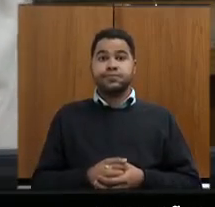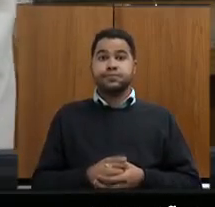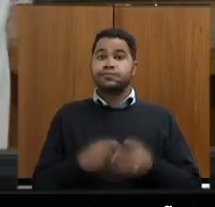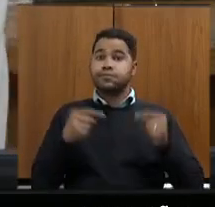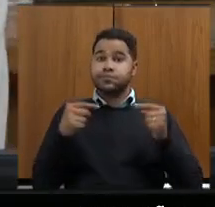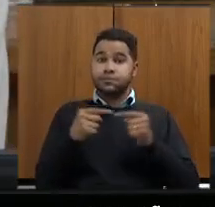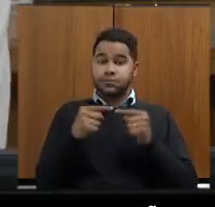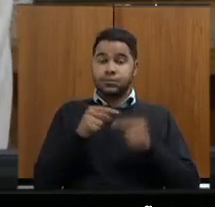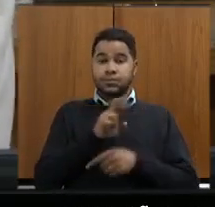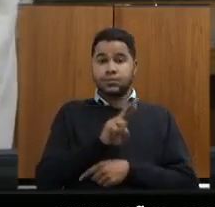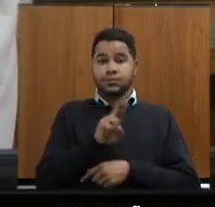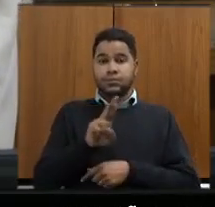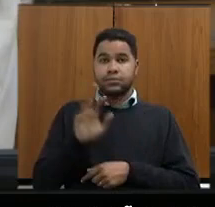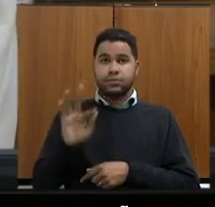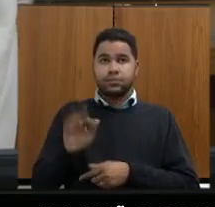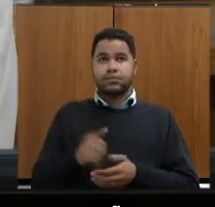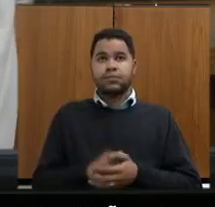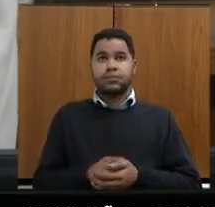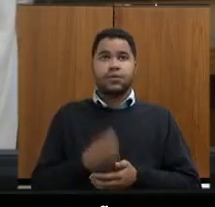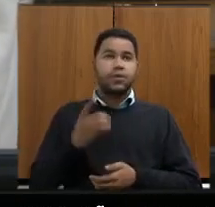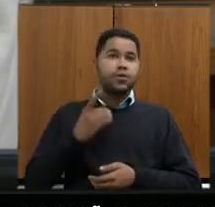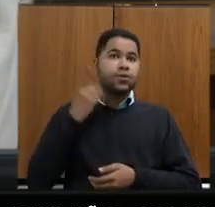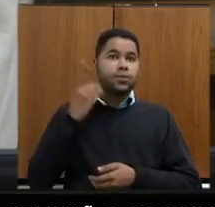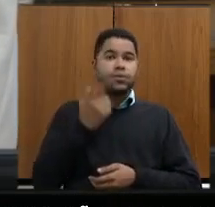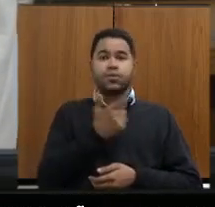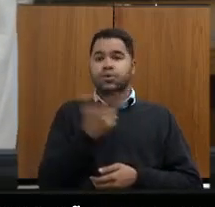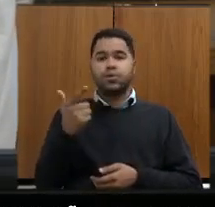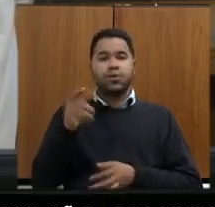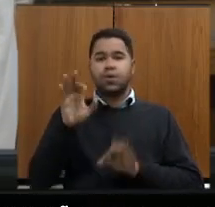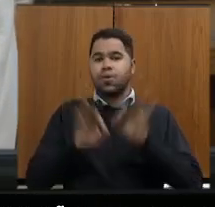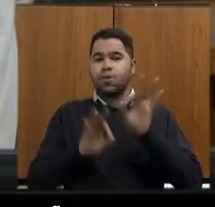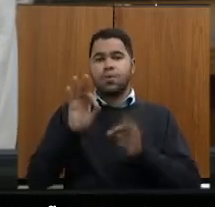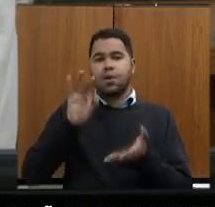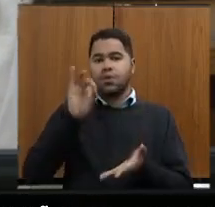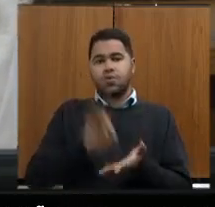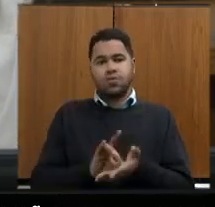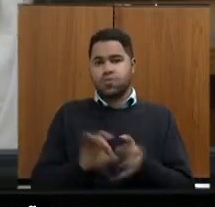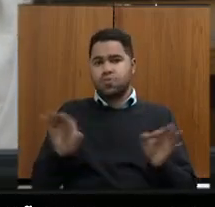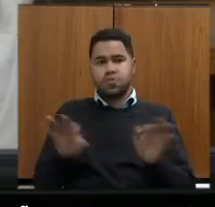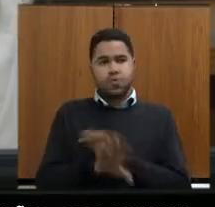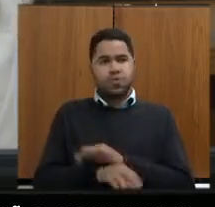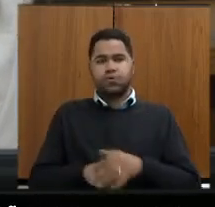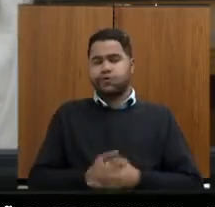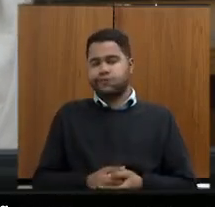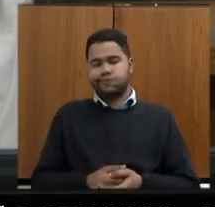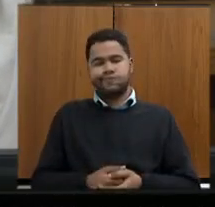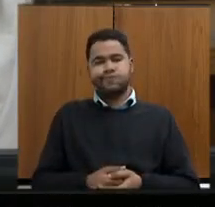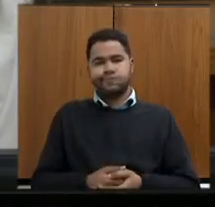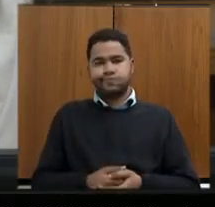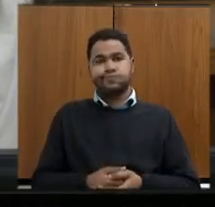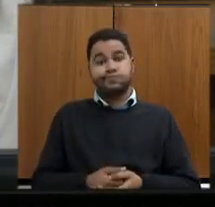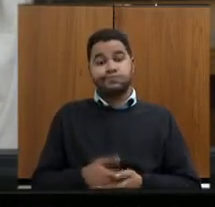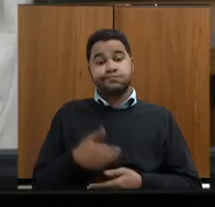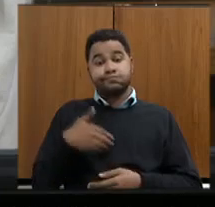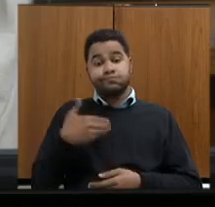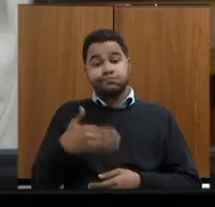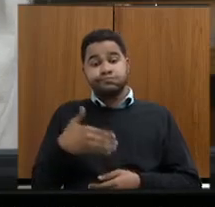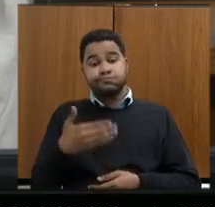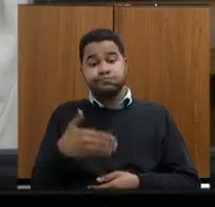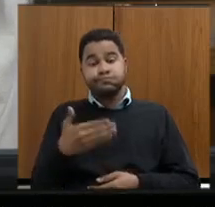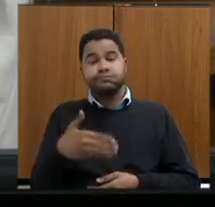à adesão regime de recuperação fiscal Deputado a gente não tem o plano constituído é e pronto esse pano realmente vai ser